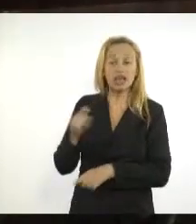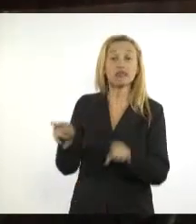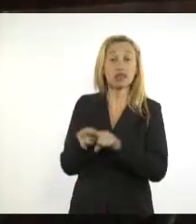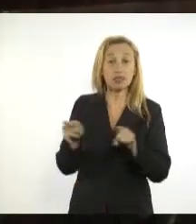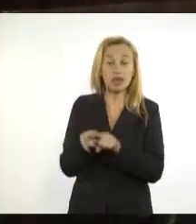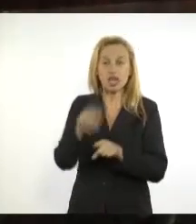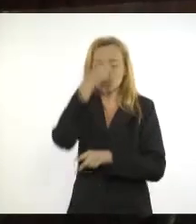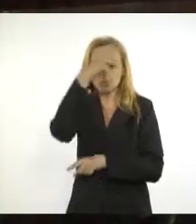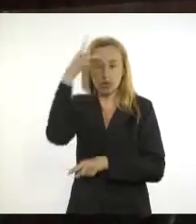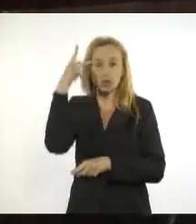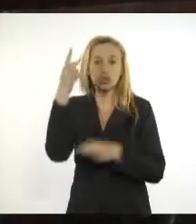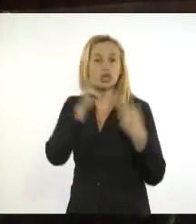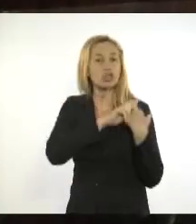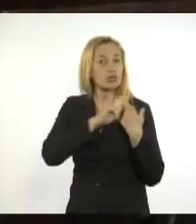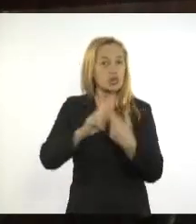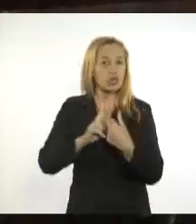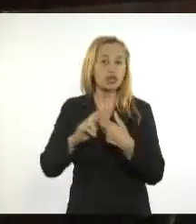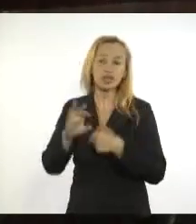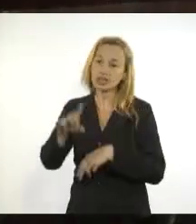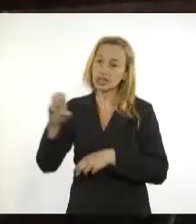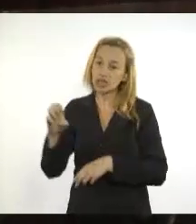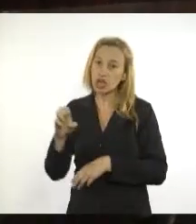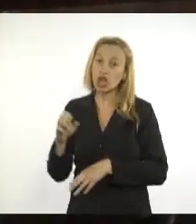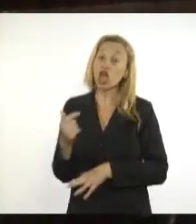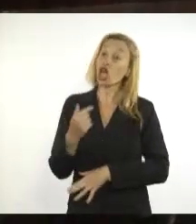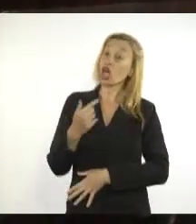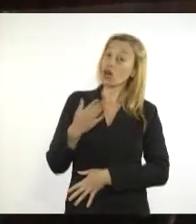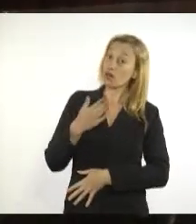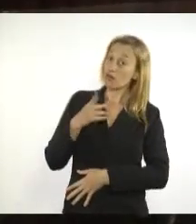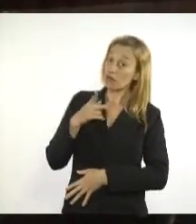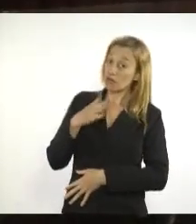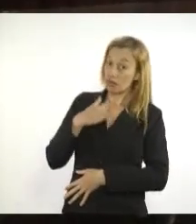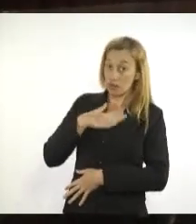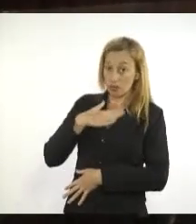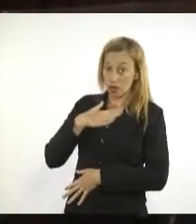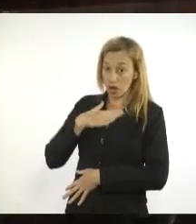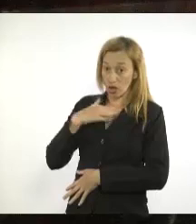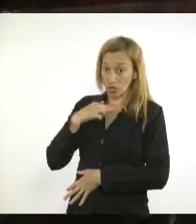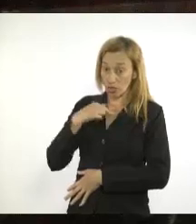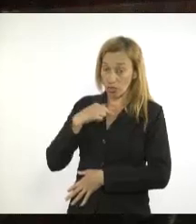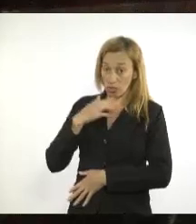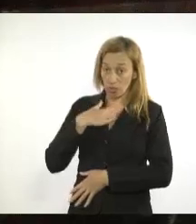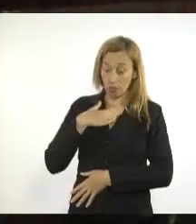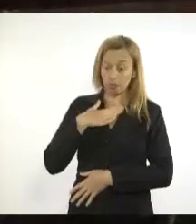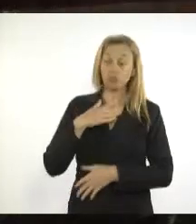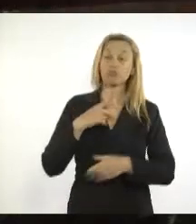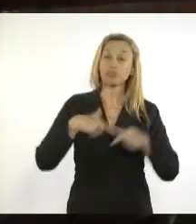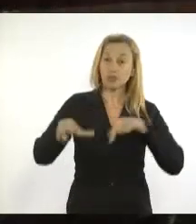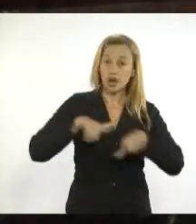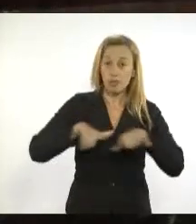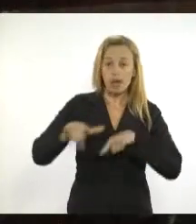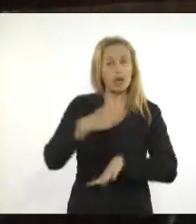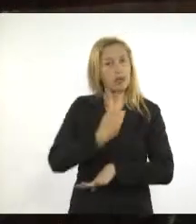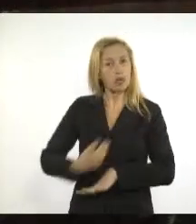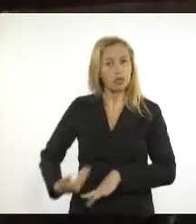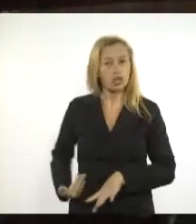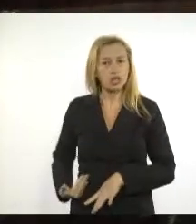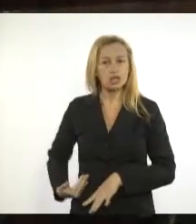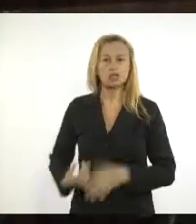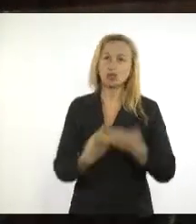SEDAI. Eu quero dizer que fiz o meu papel republicano em defesa da democracia. Sou uma